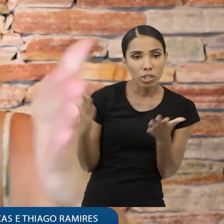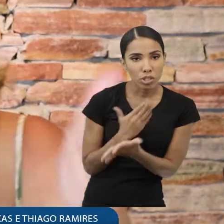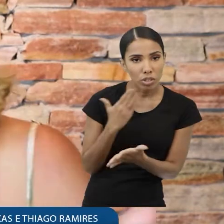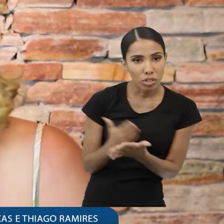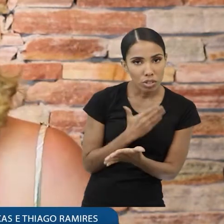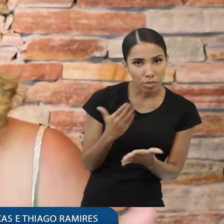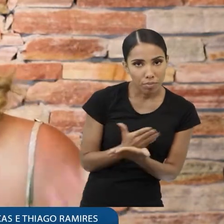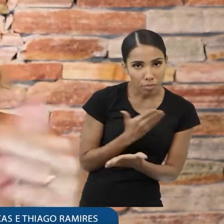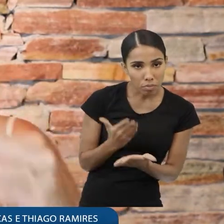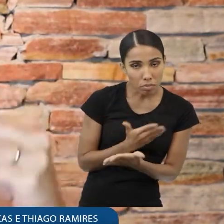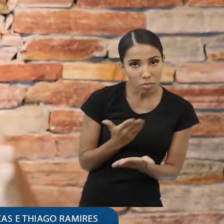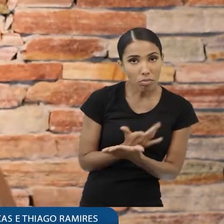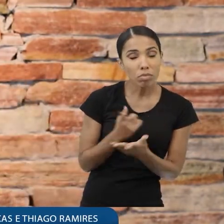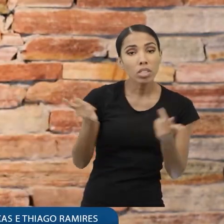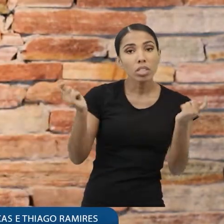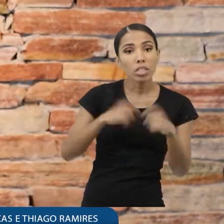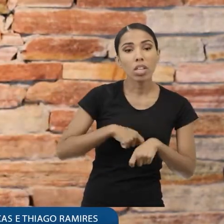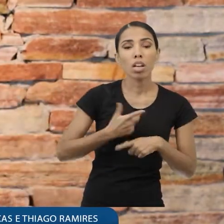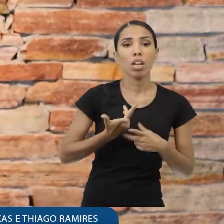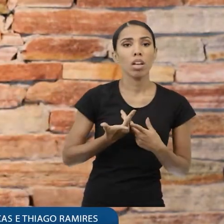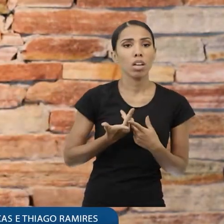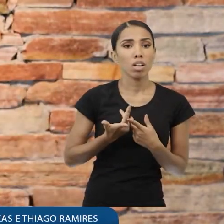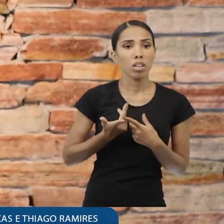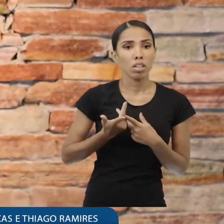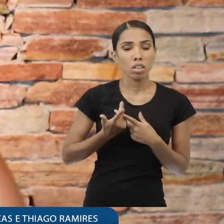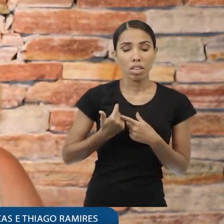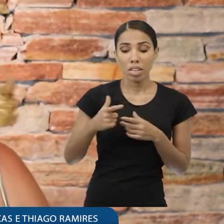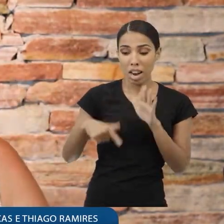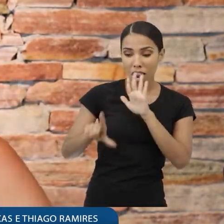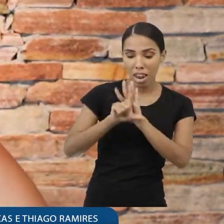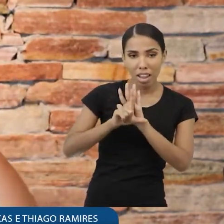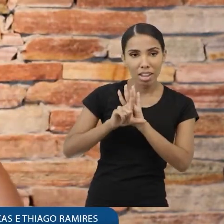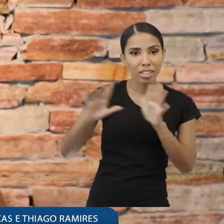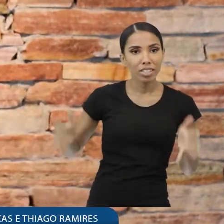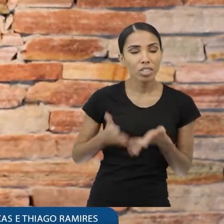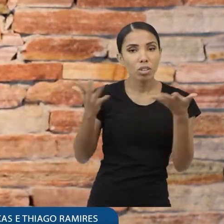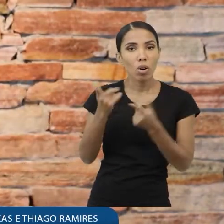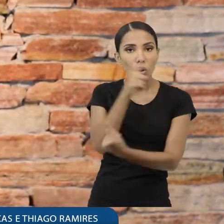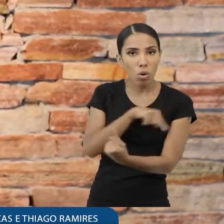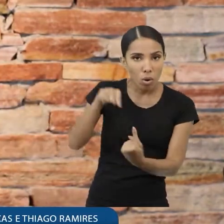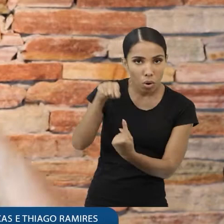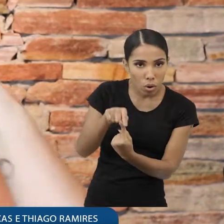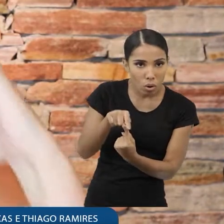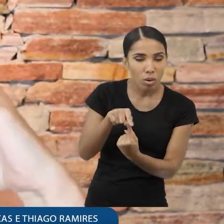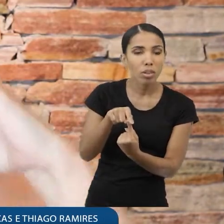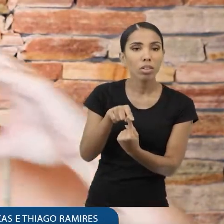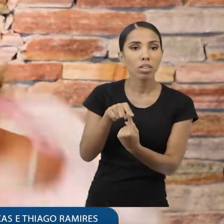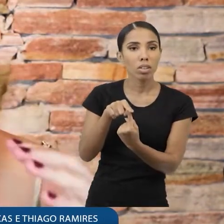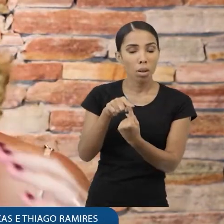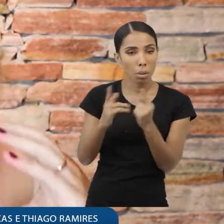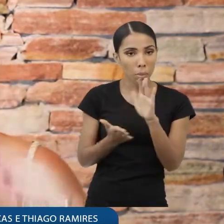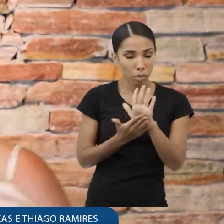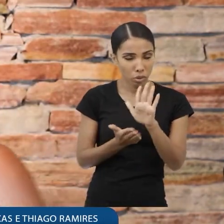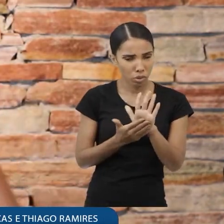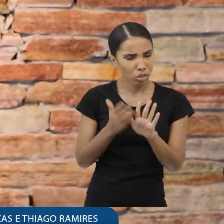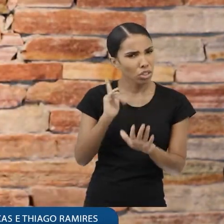mostra literária. E aí, você pode dialogar muito com o que você botou lá na lei de incentivo, o objeto, o